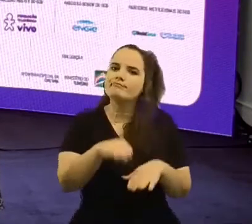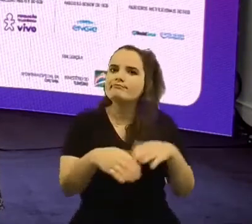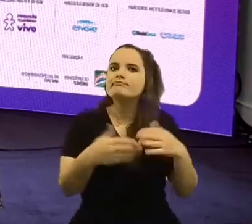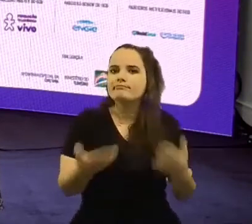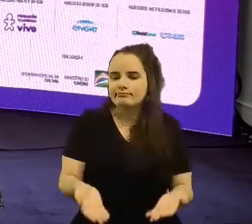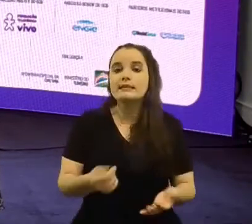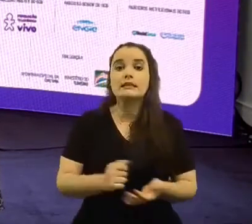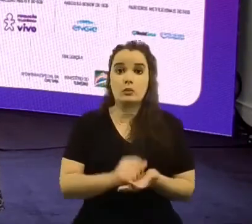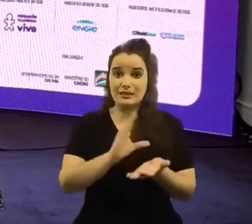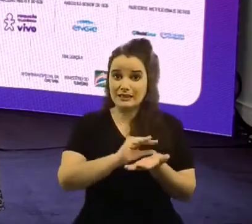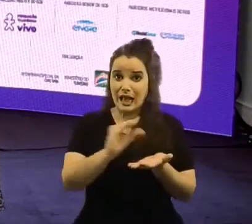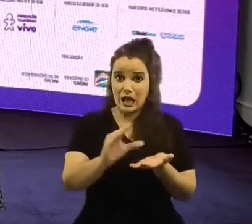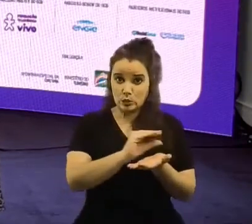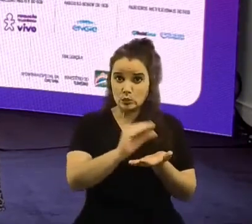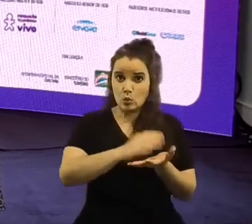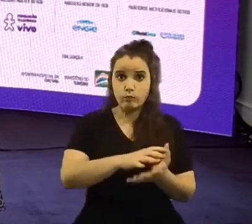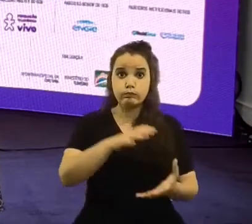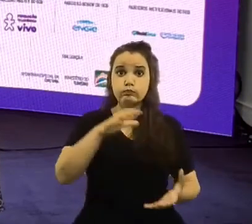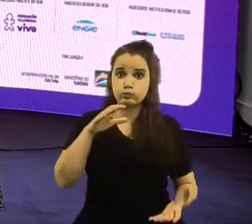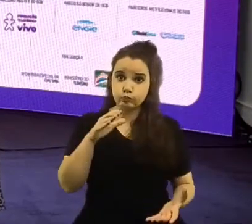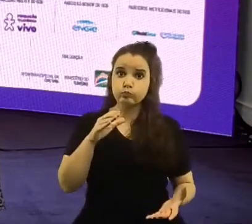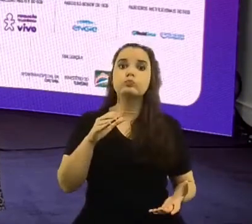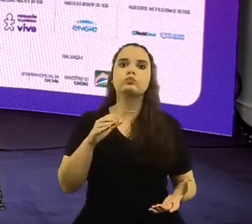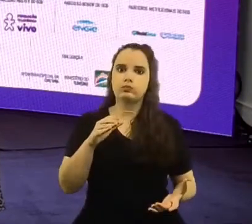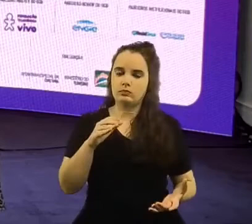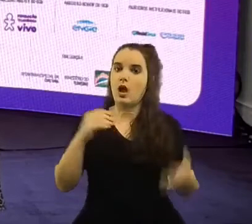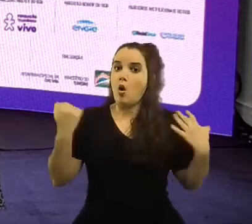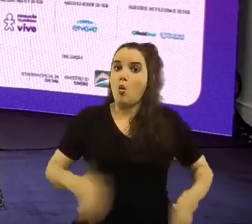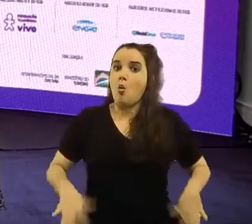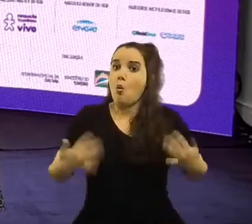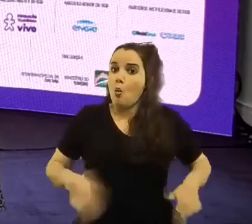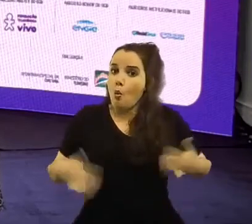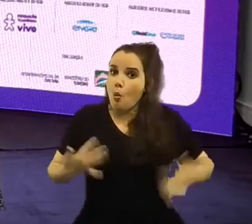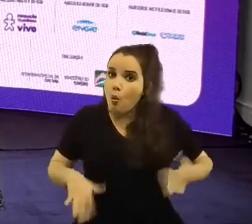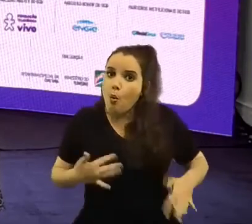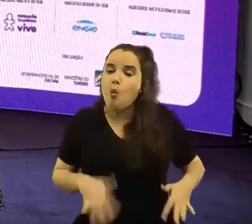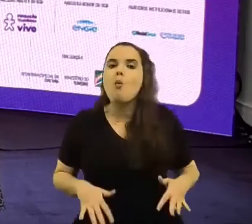ele está muito absurdo, né? Até para quem está acostumado,